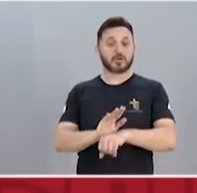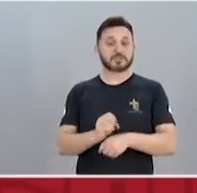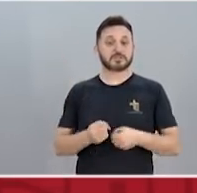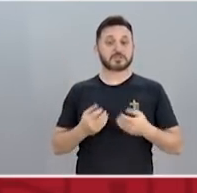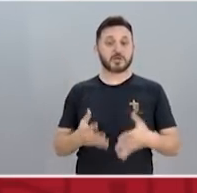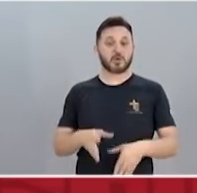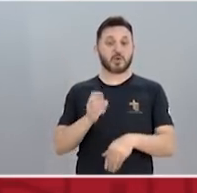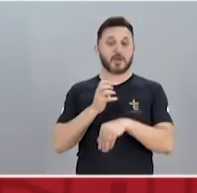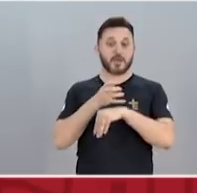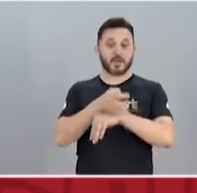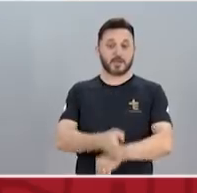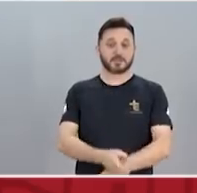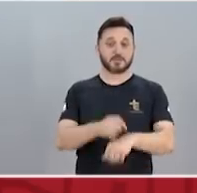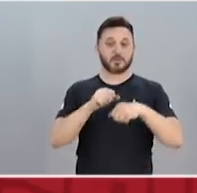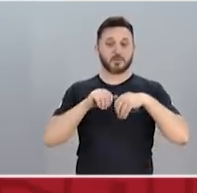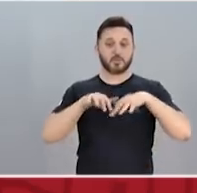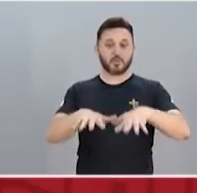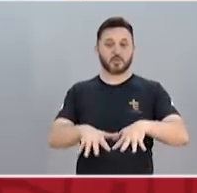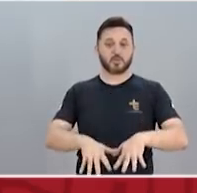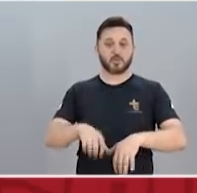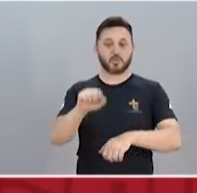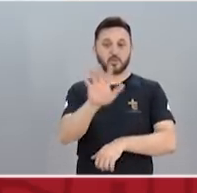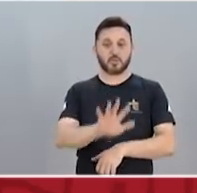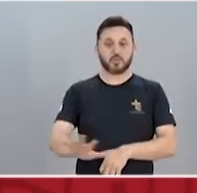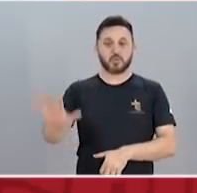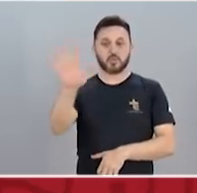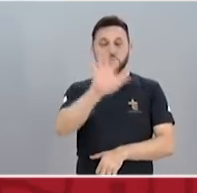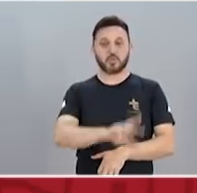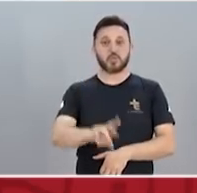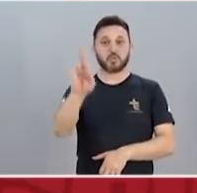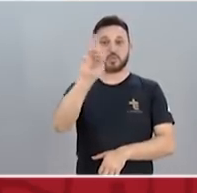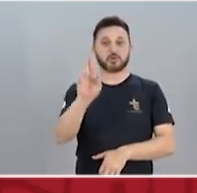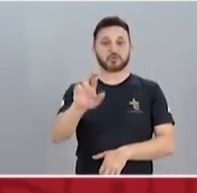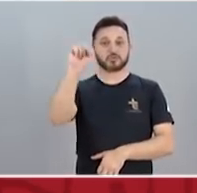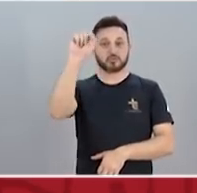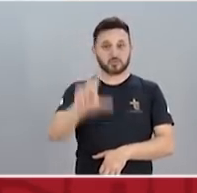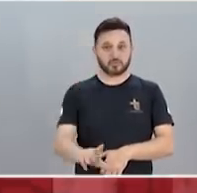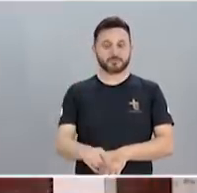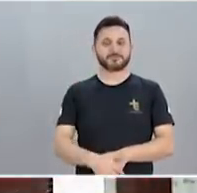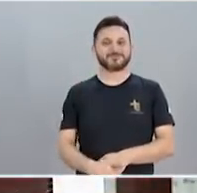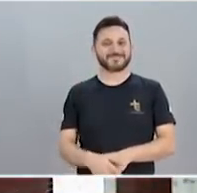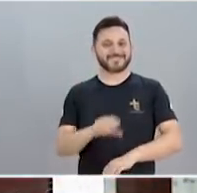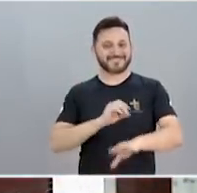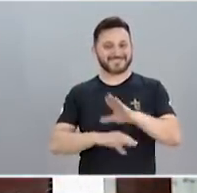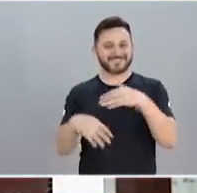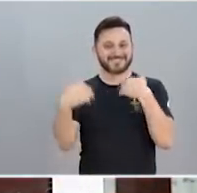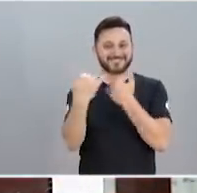para a expansão da TV Evangelizar na região sul. Cantemos.